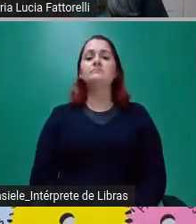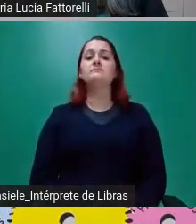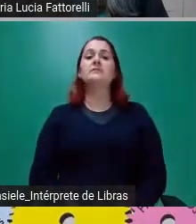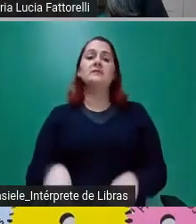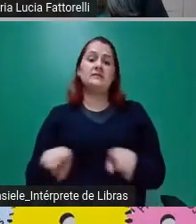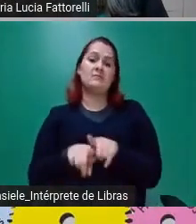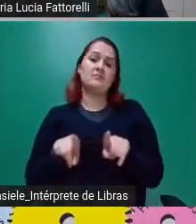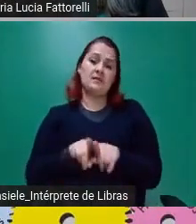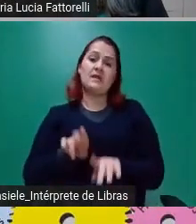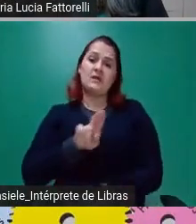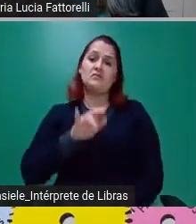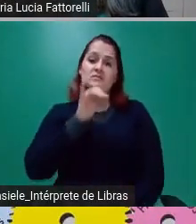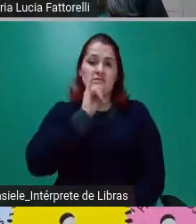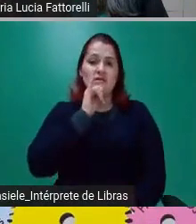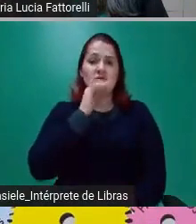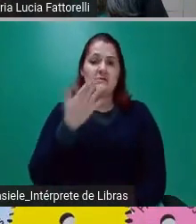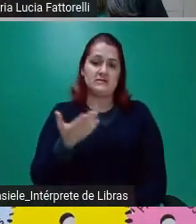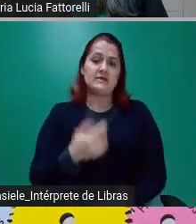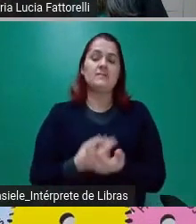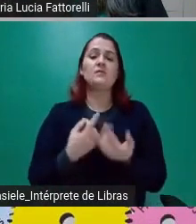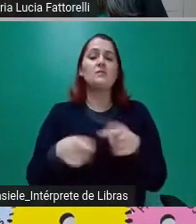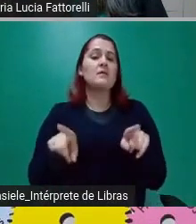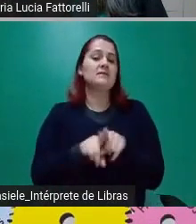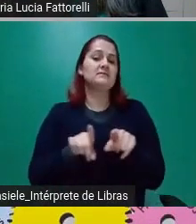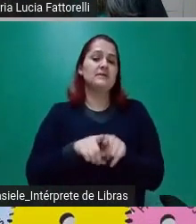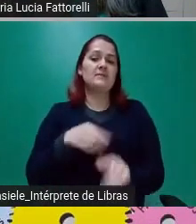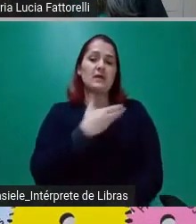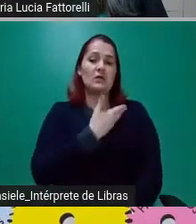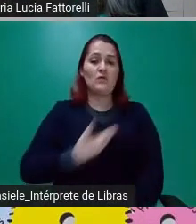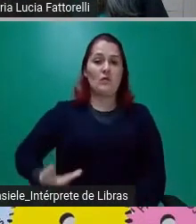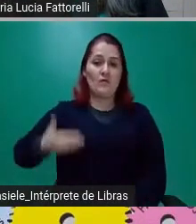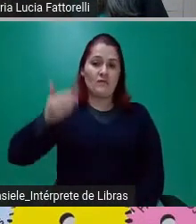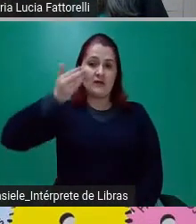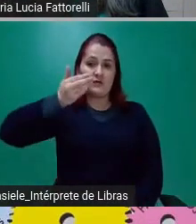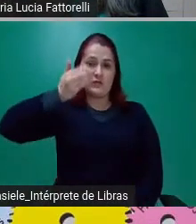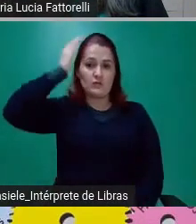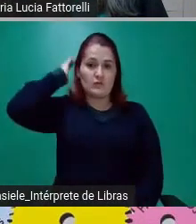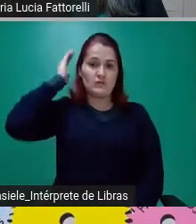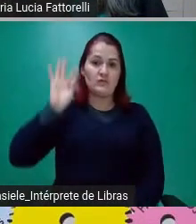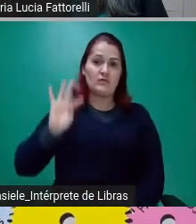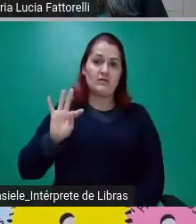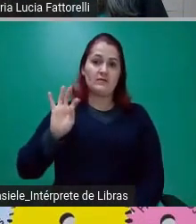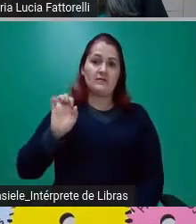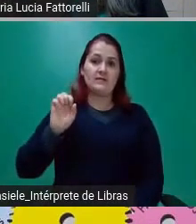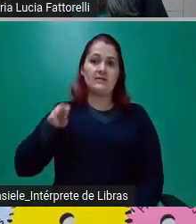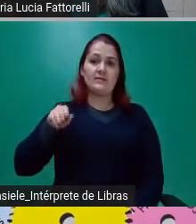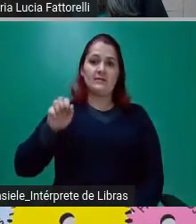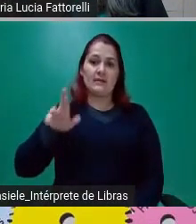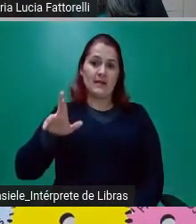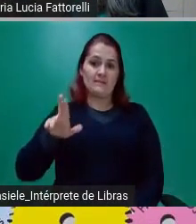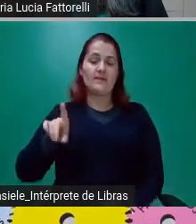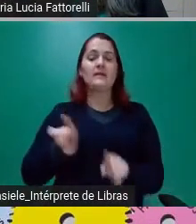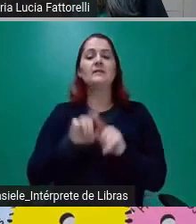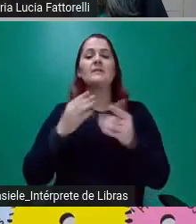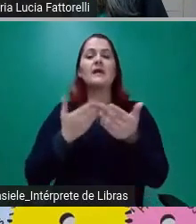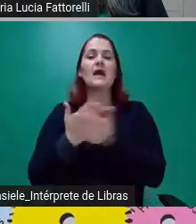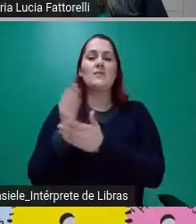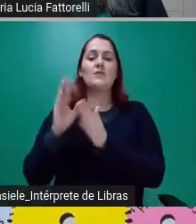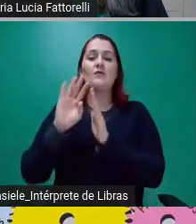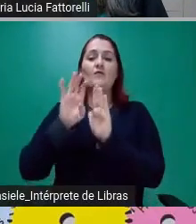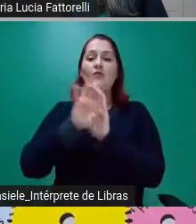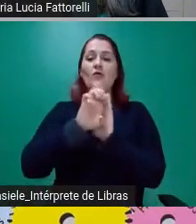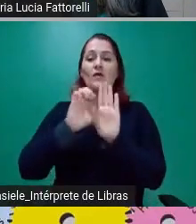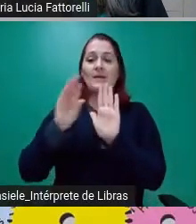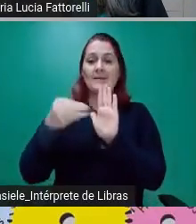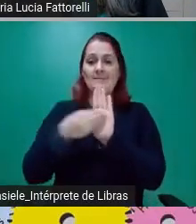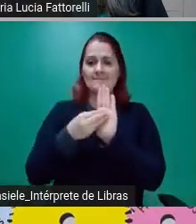mas no governo Temer, né, também foi aprovada a Emenda Constitucional 95. Então, essa aí